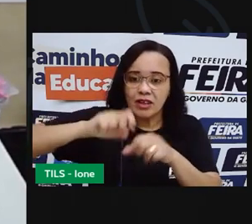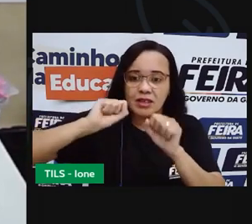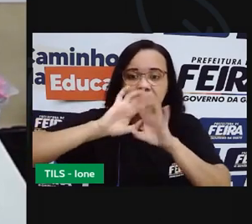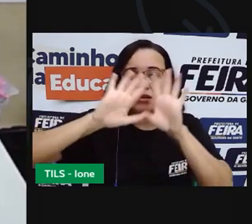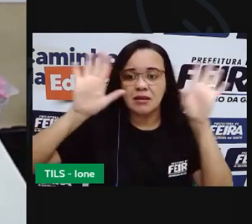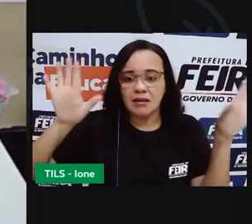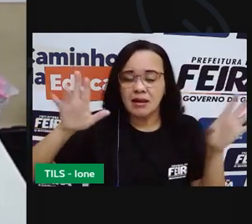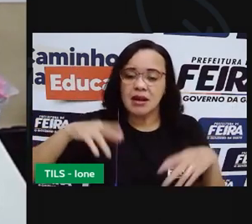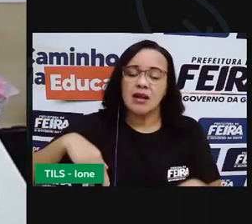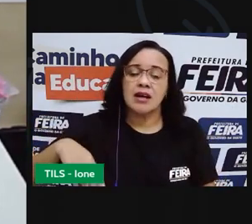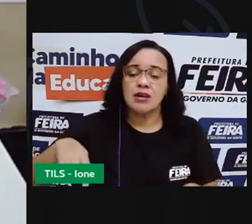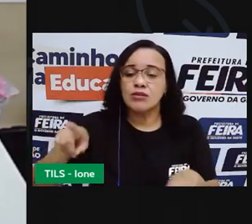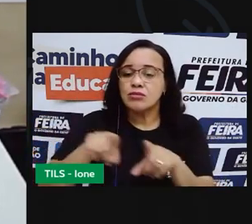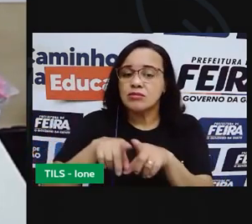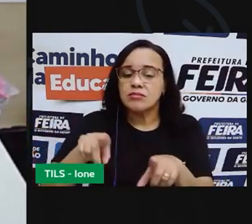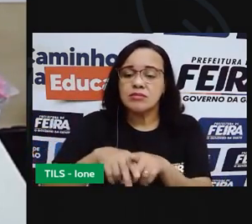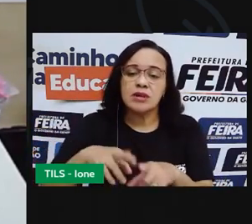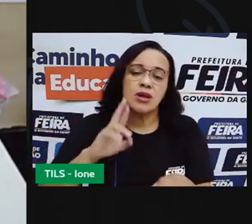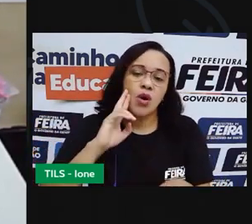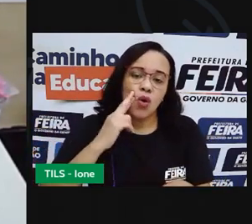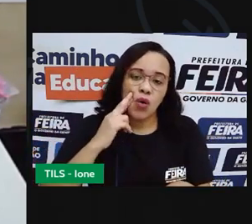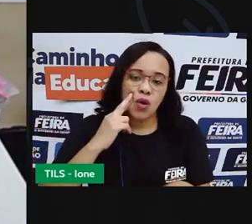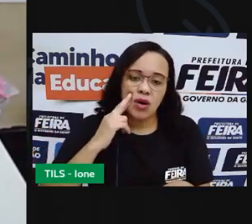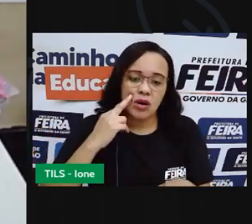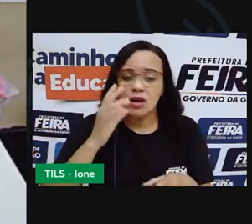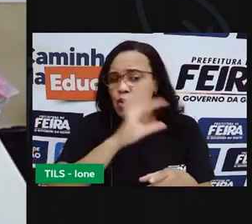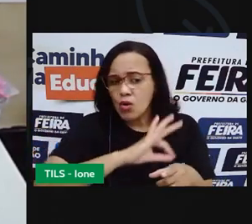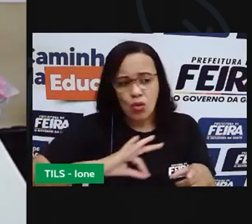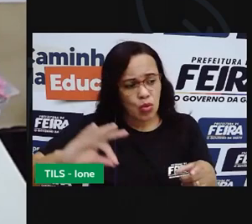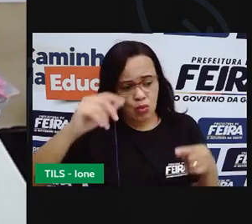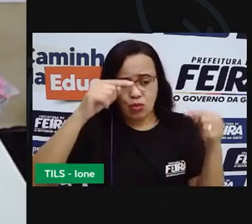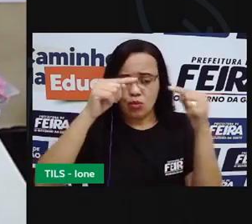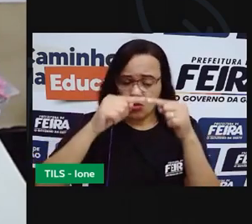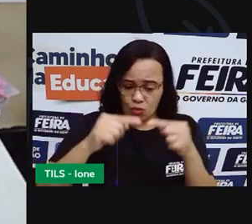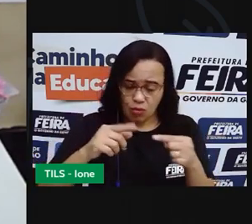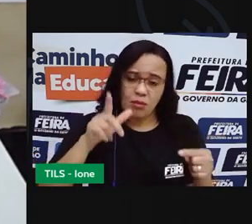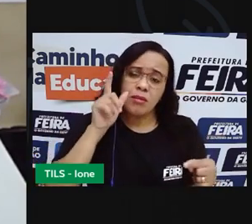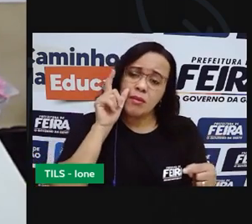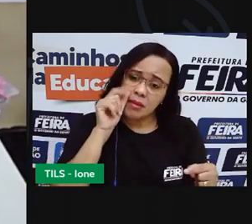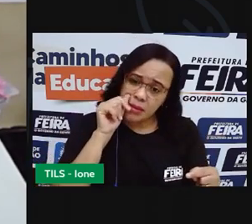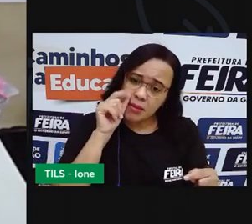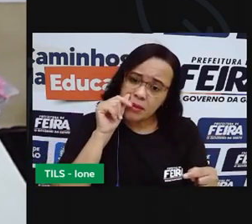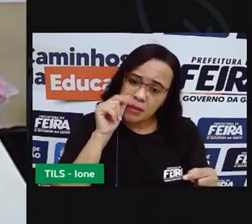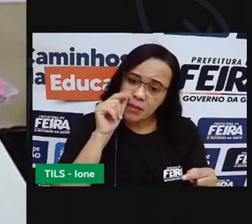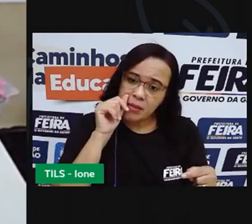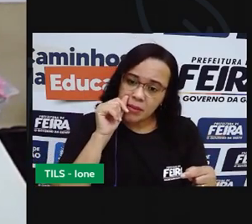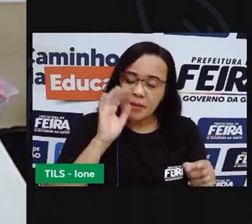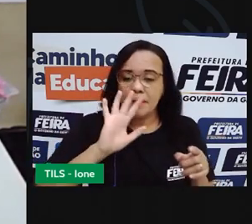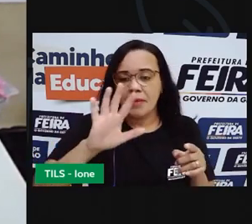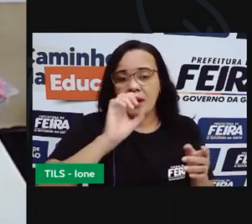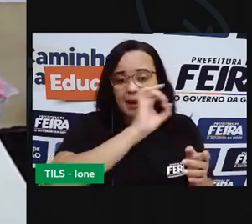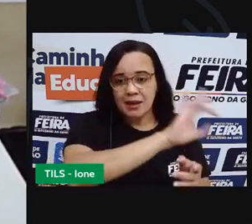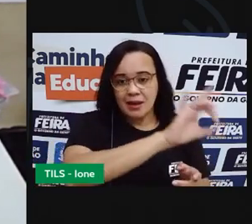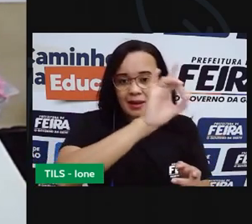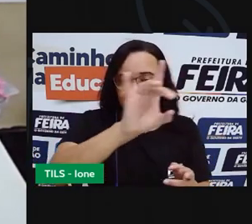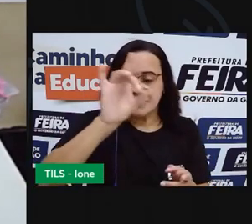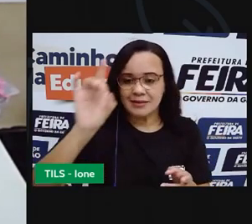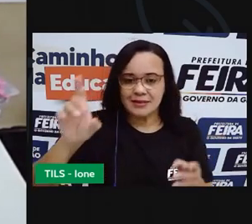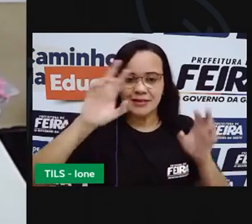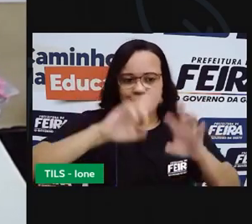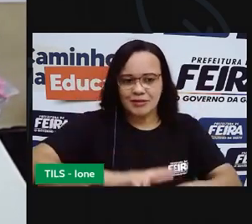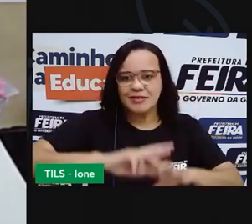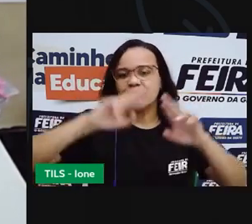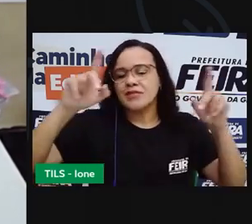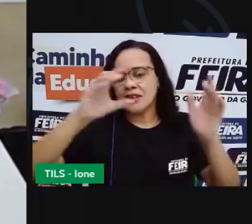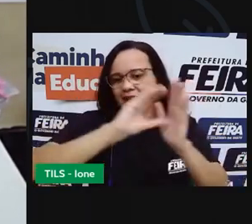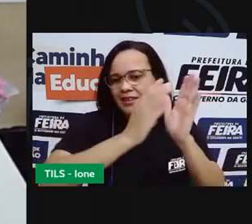rosa. Olha, todos são lápis de cor pró? São, mas cada um tem uma cor diferente, tem uma